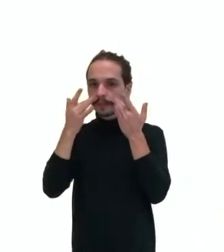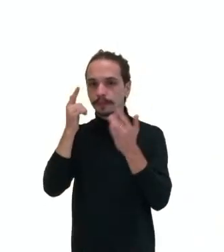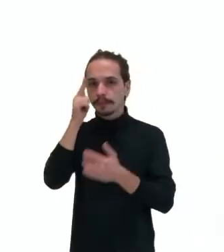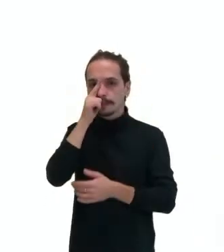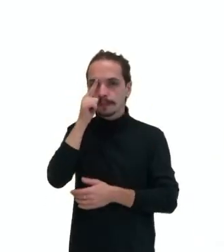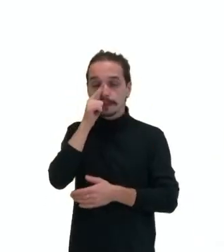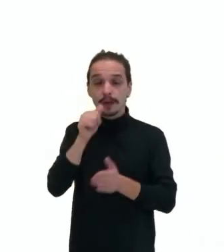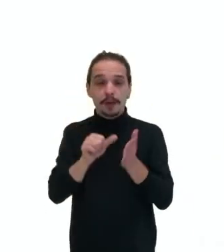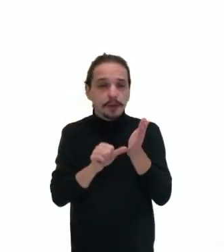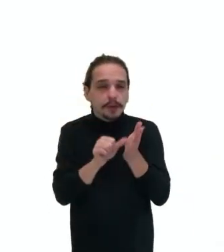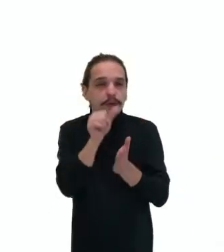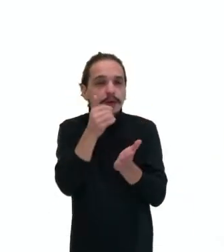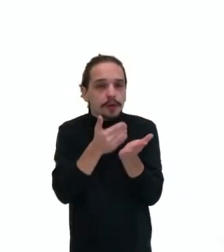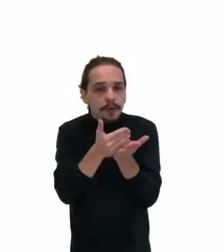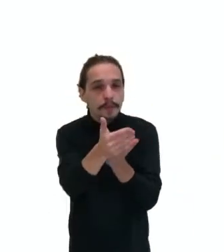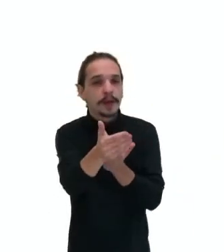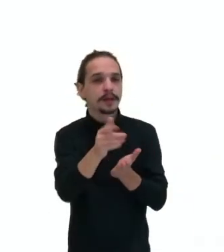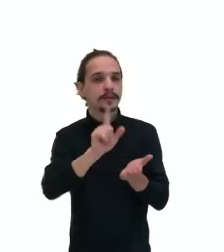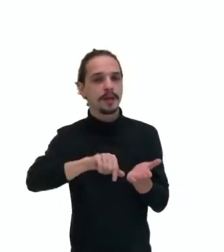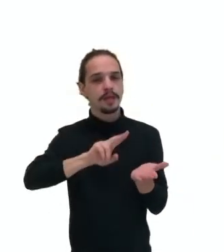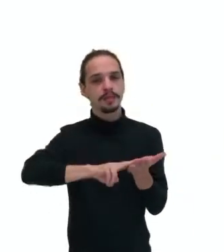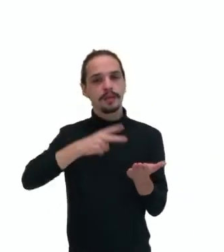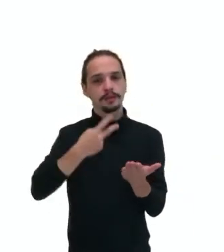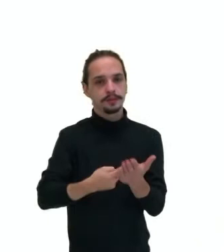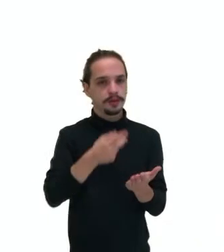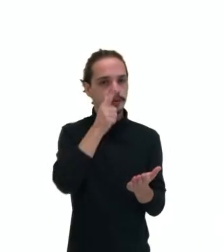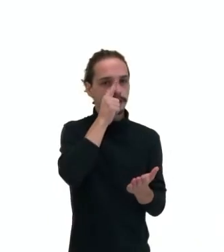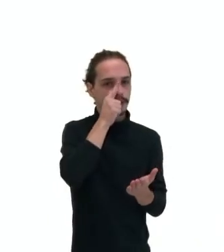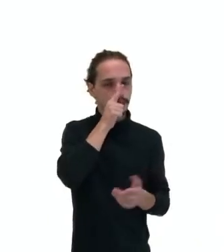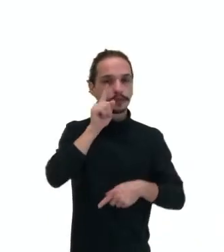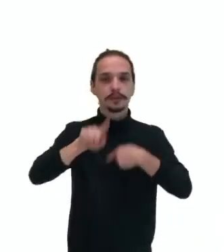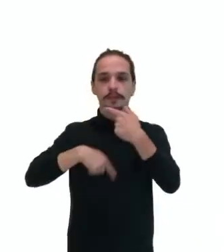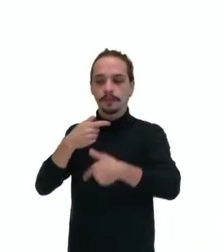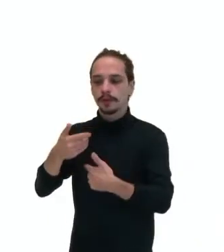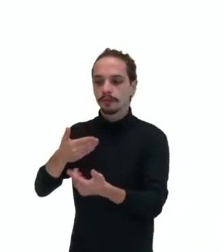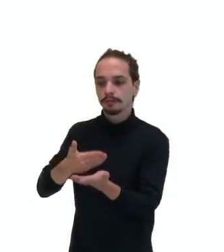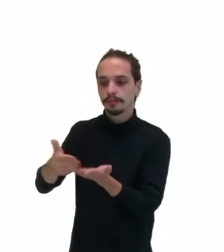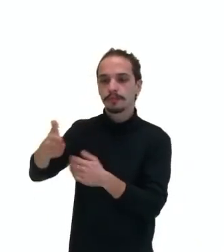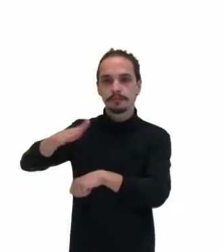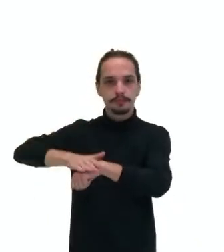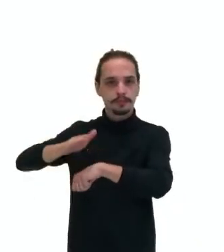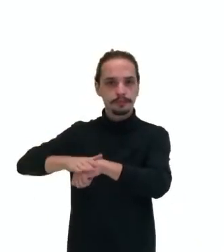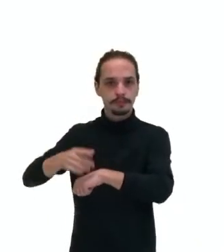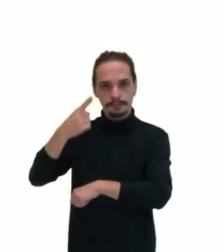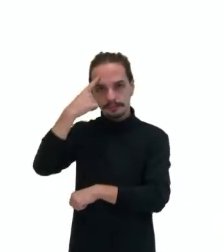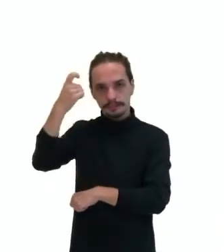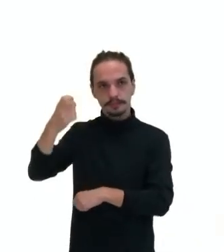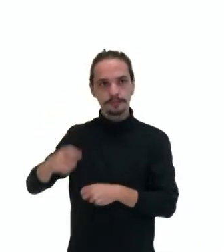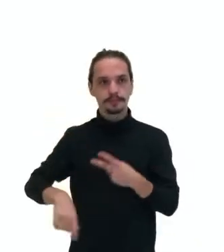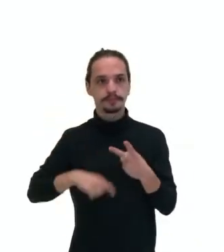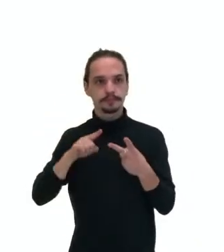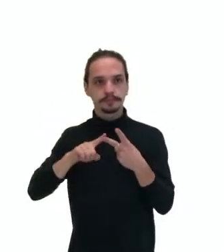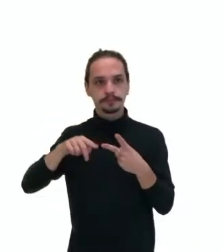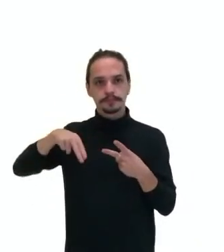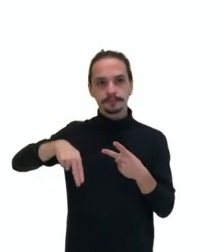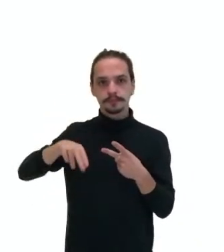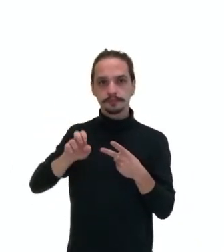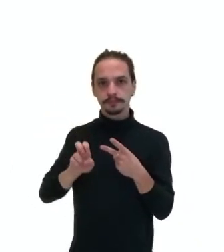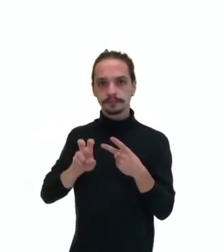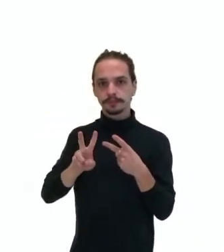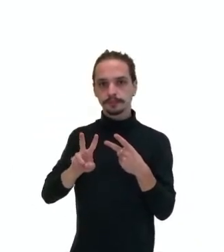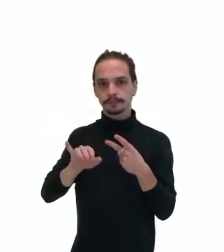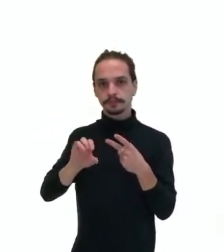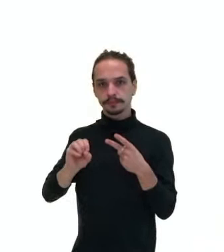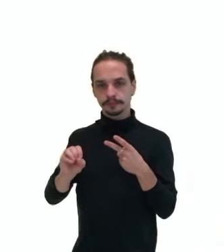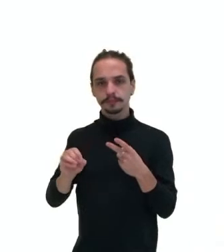as traduções das peças, depois que eles foram criando os seus próprios textos. Névia, né, introduziu os costumes romanos nas